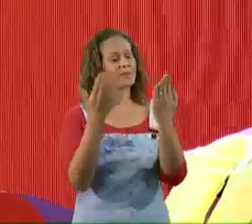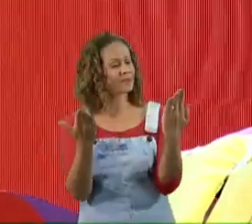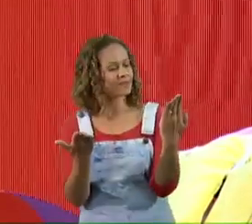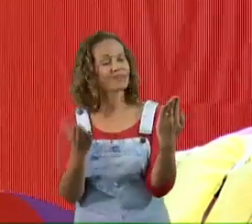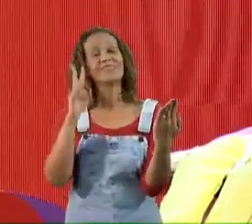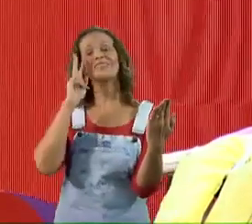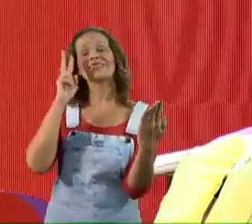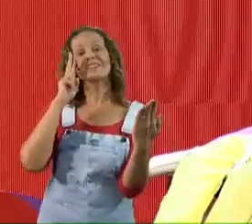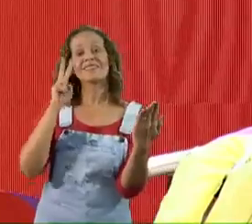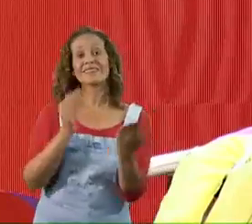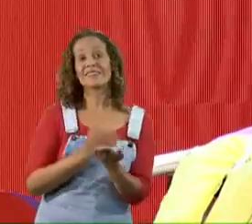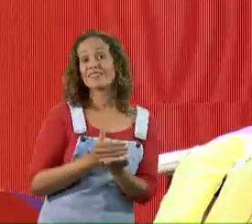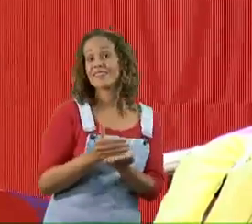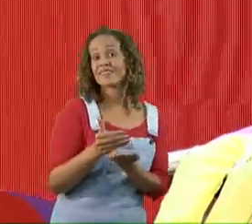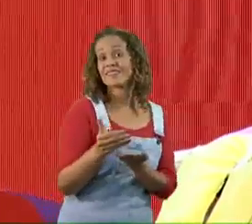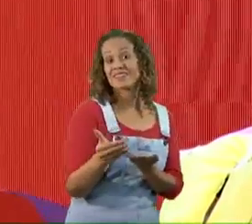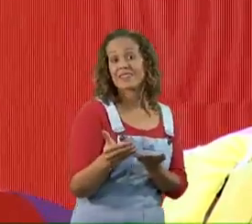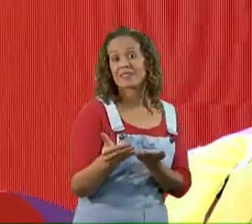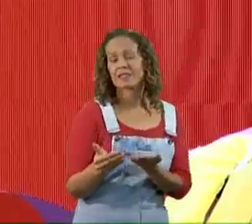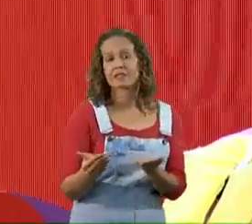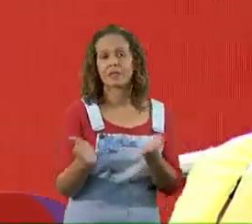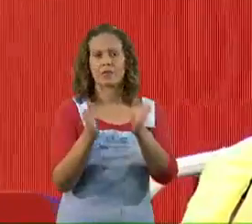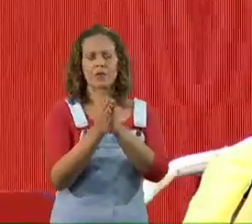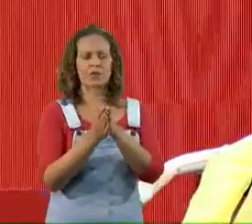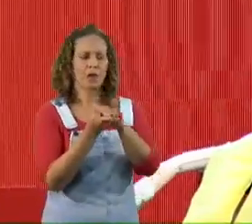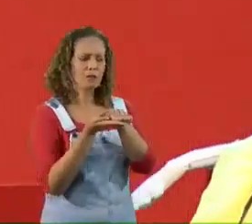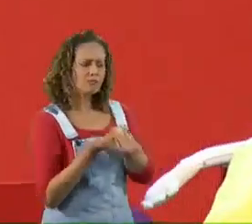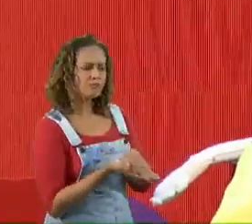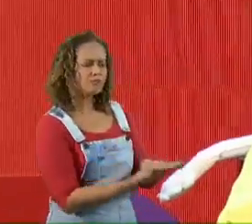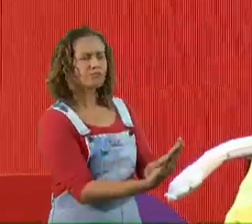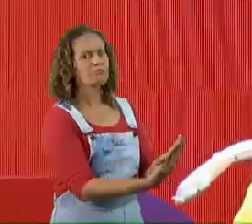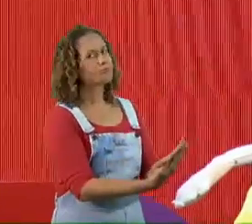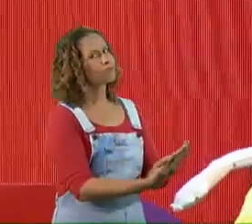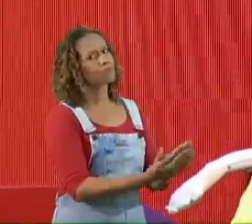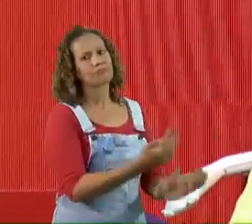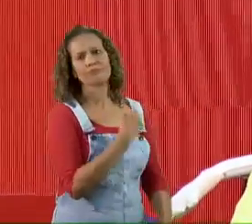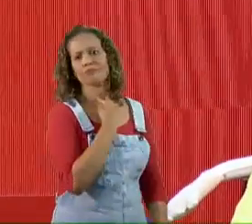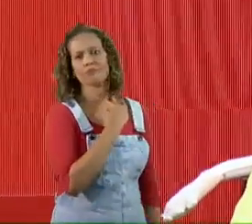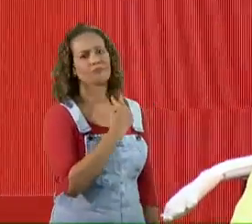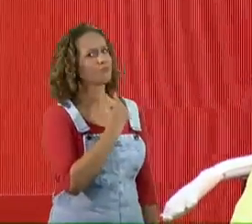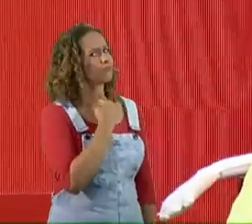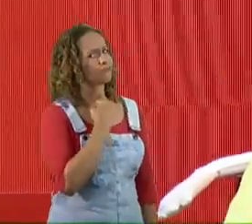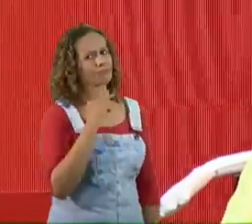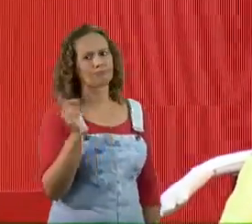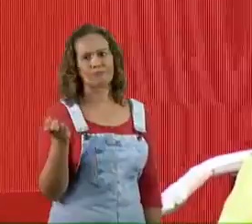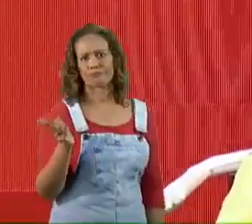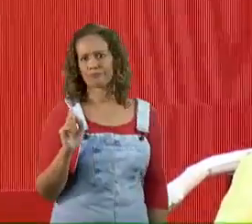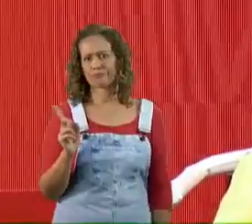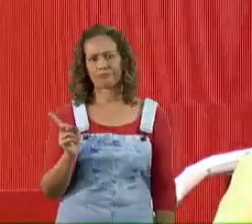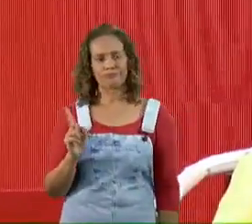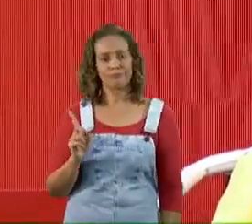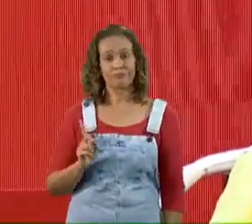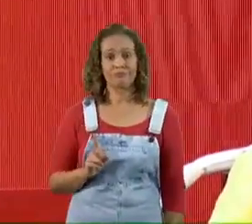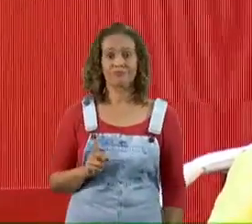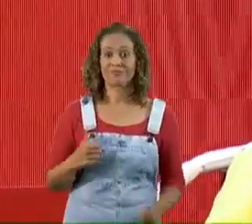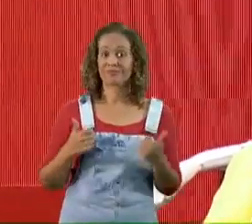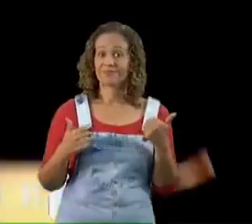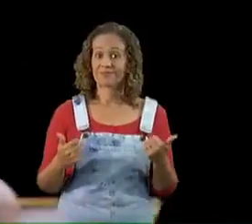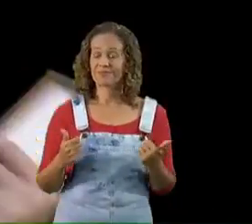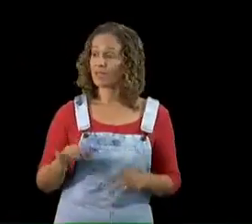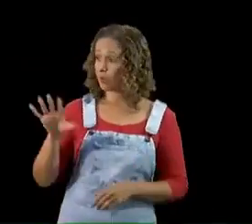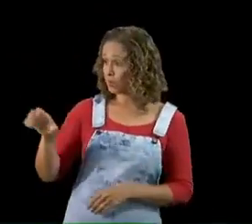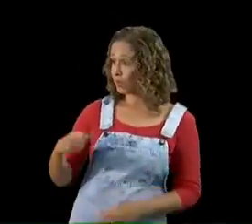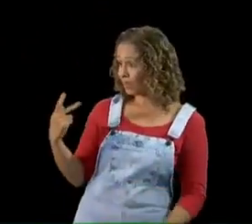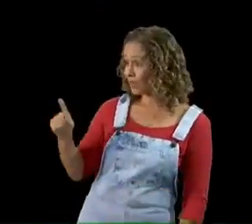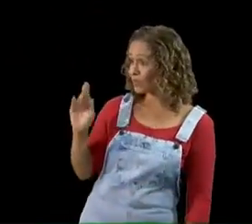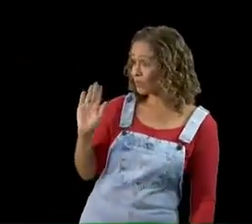a história começar. Fechada, guardadinha, ela não pode ficar. Pegou sua Bíblia, Júlia? Eu